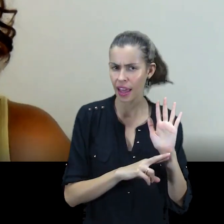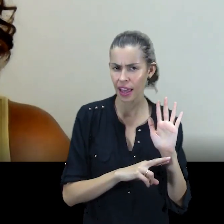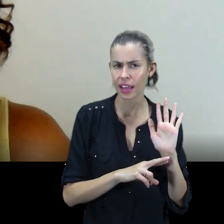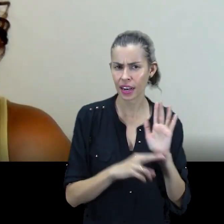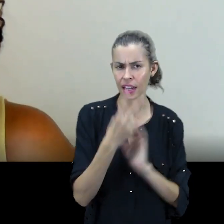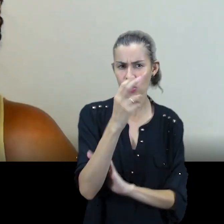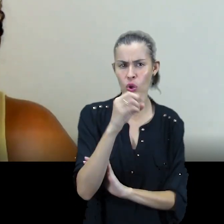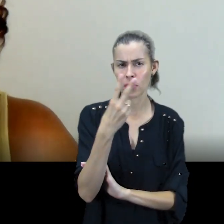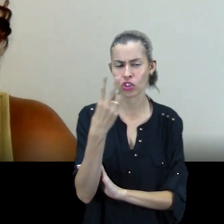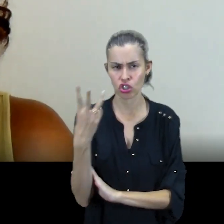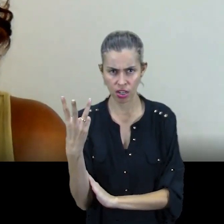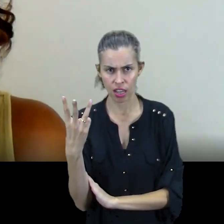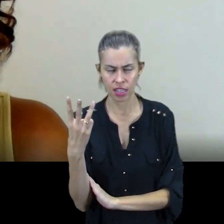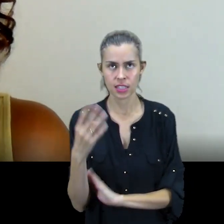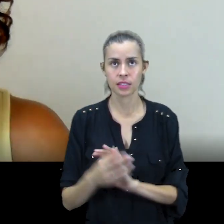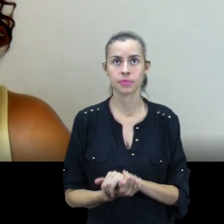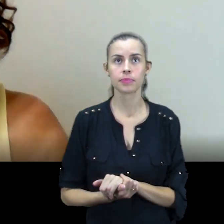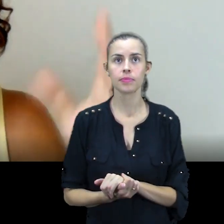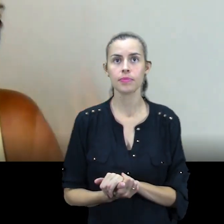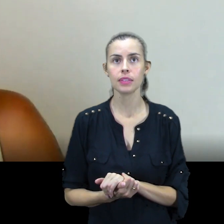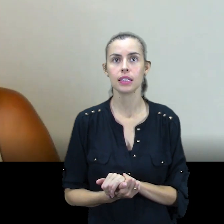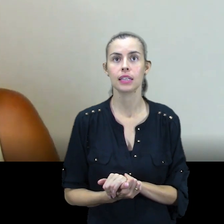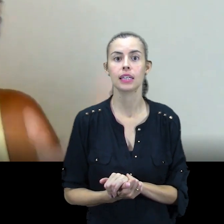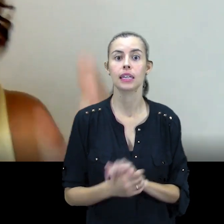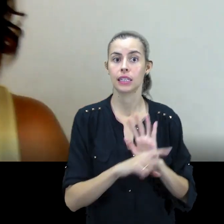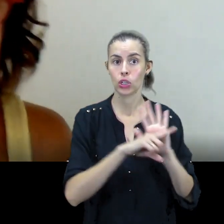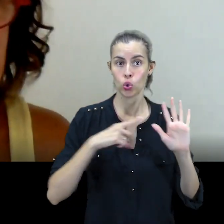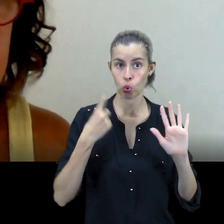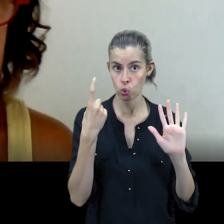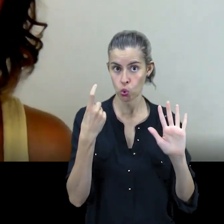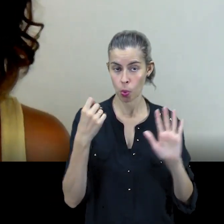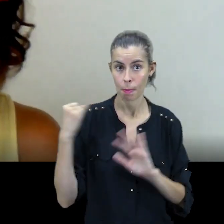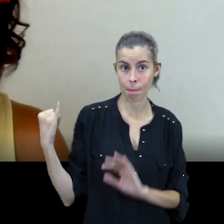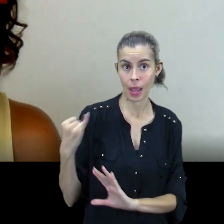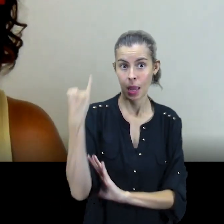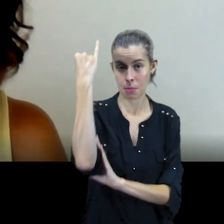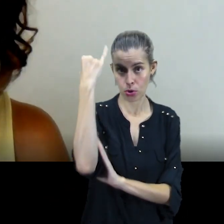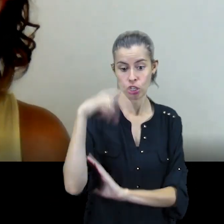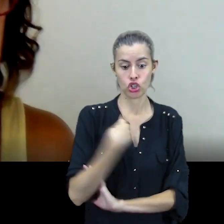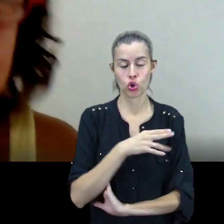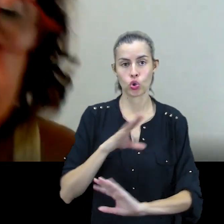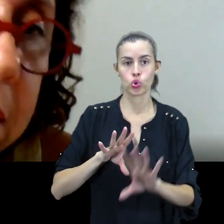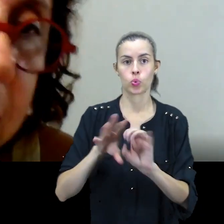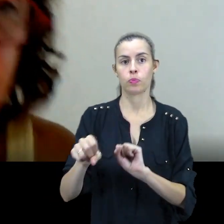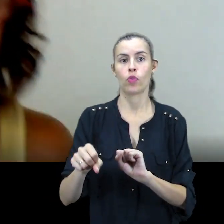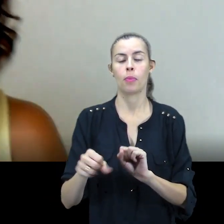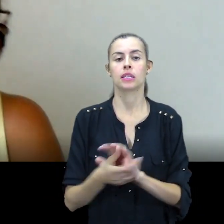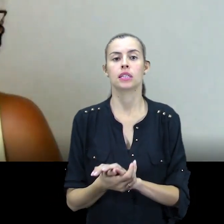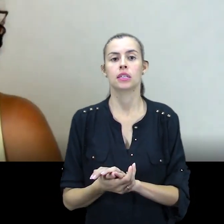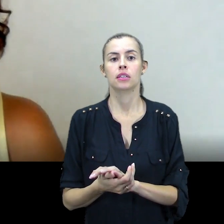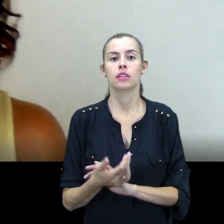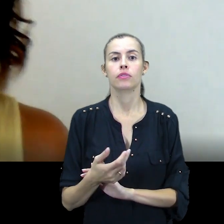cursos de graduação, elas vieram muito com essa demanda. Olha, nós precisamos de formação na área de relações